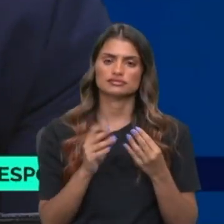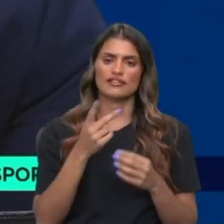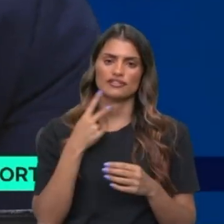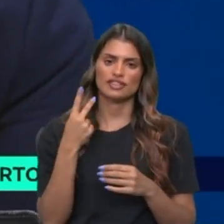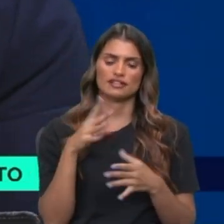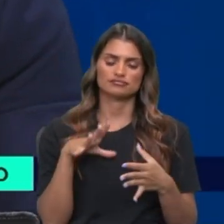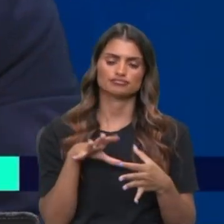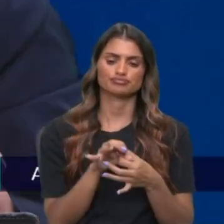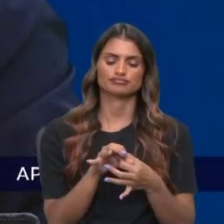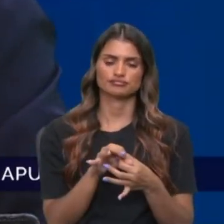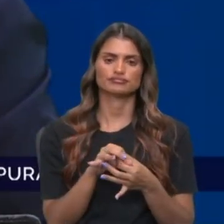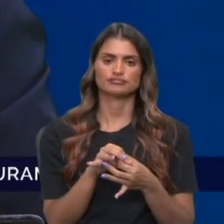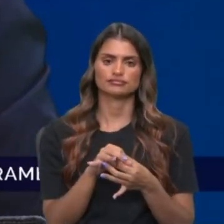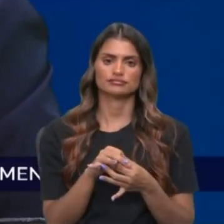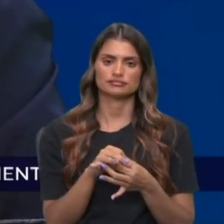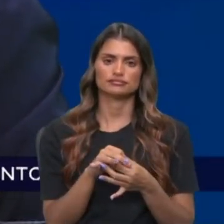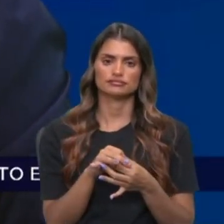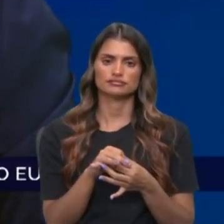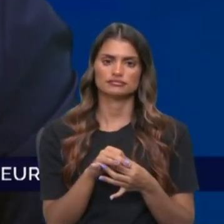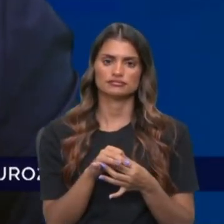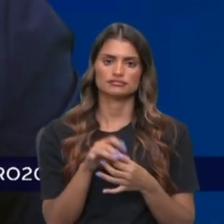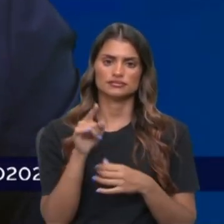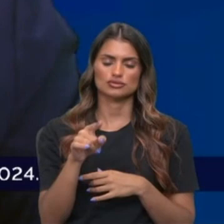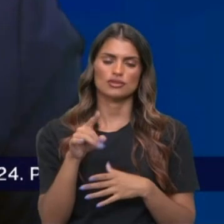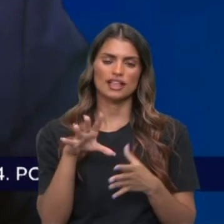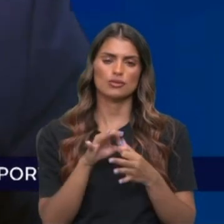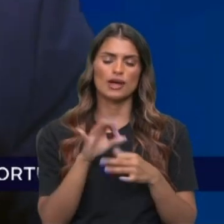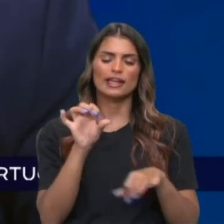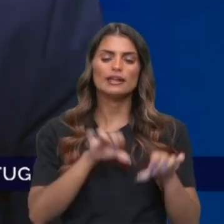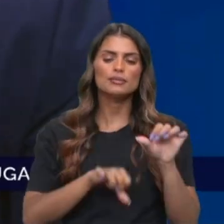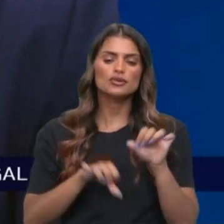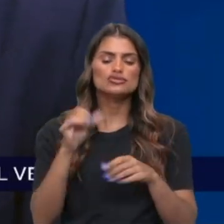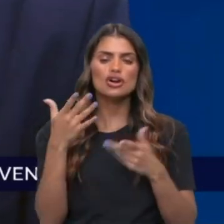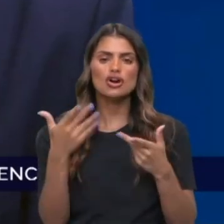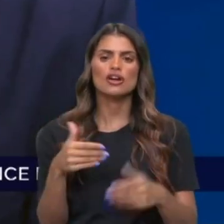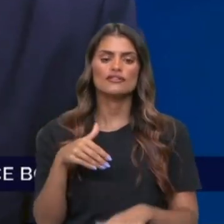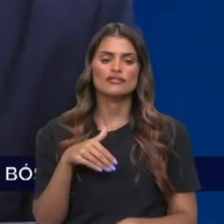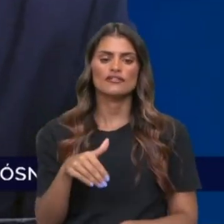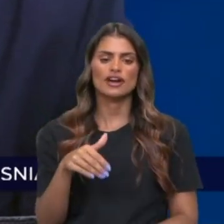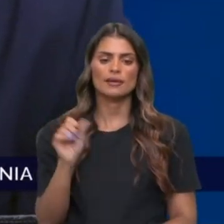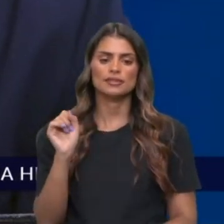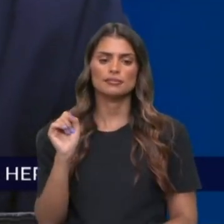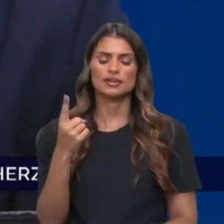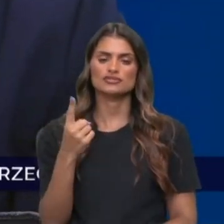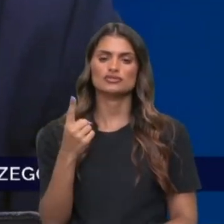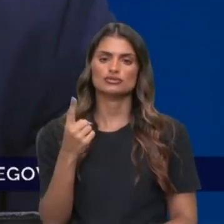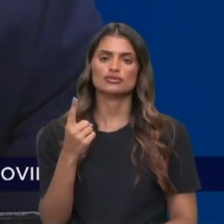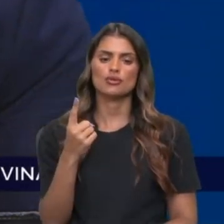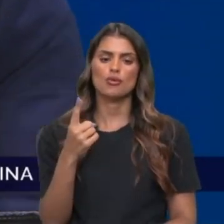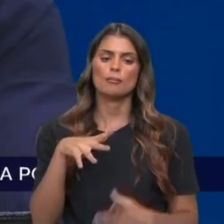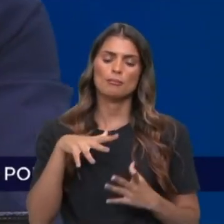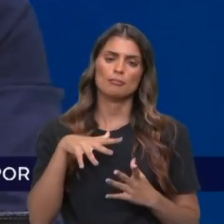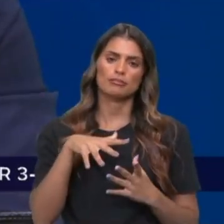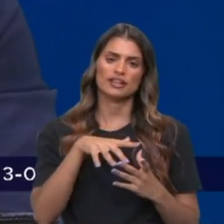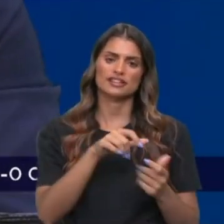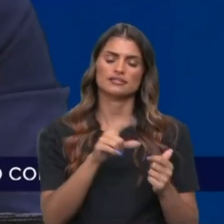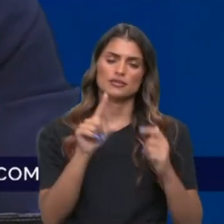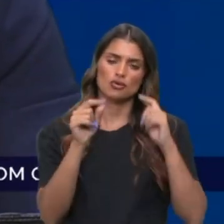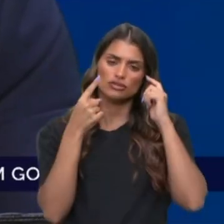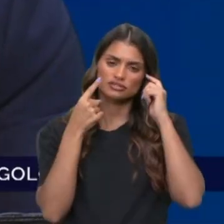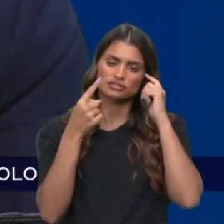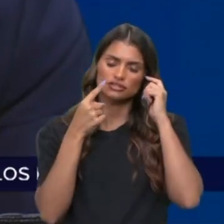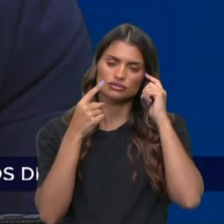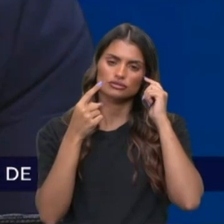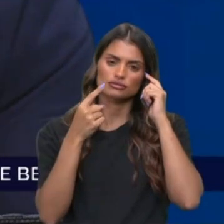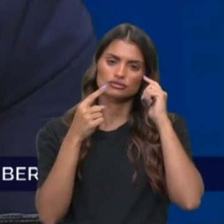vida. E a astronomia é cada vez mais feita de detecções químicas. E agora vamos rapidamente para um exoplaneta que é um velho conhecido dos